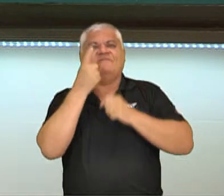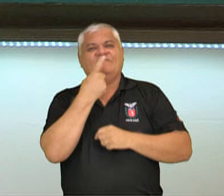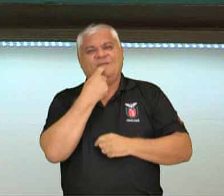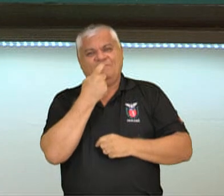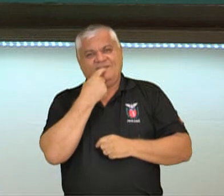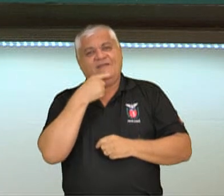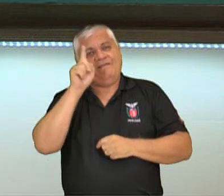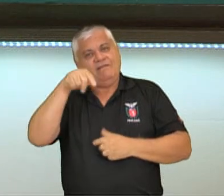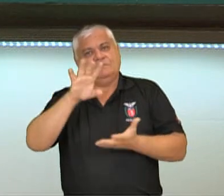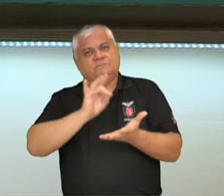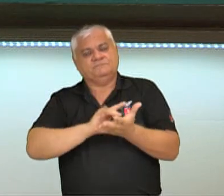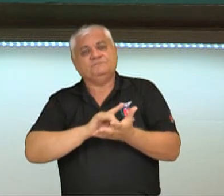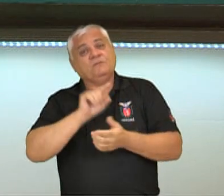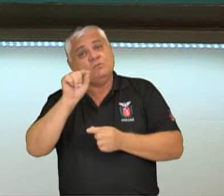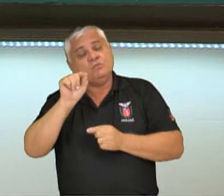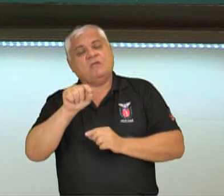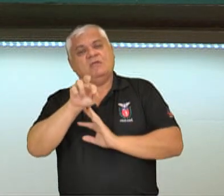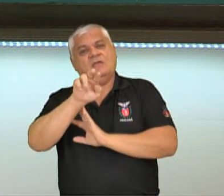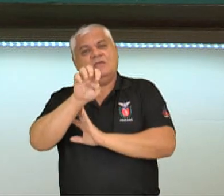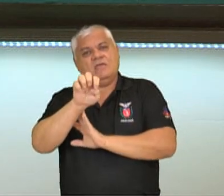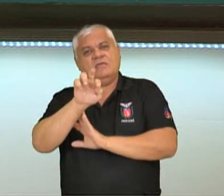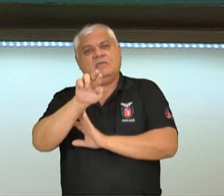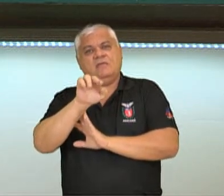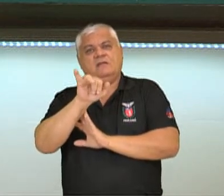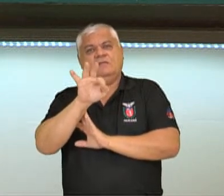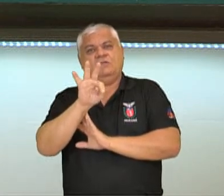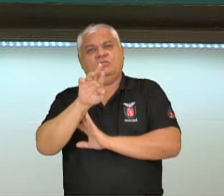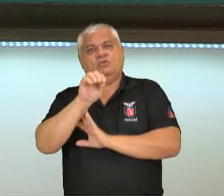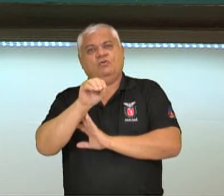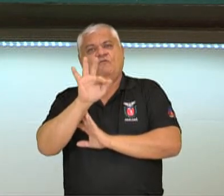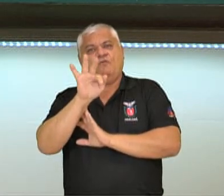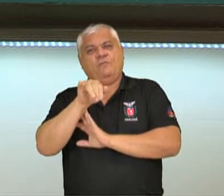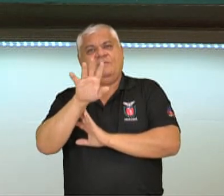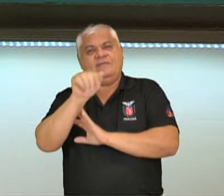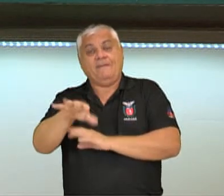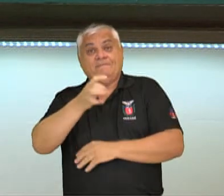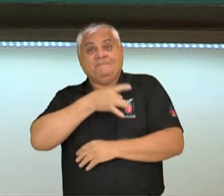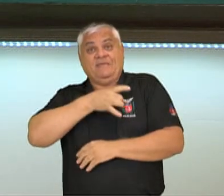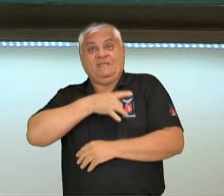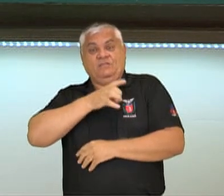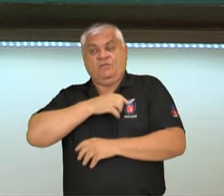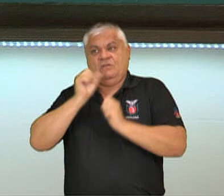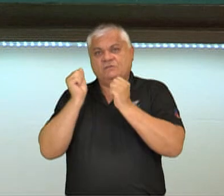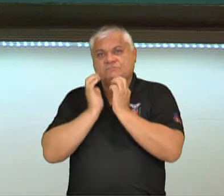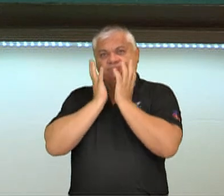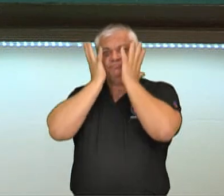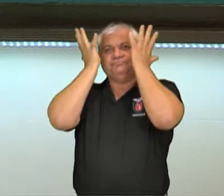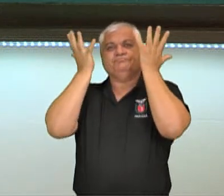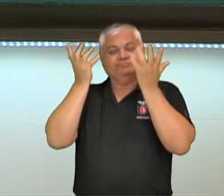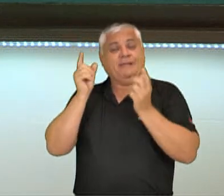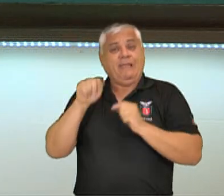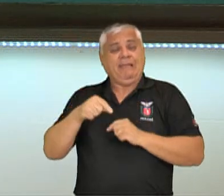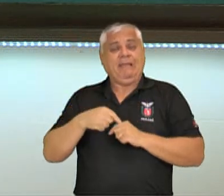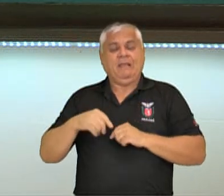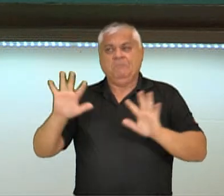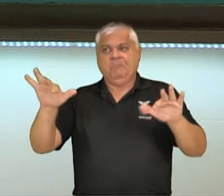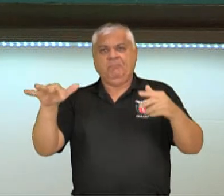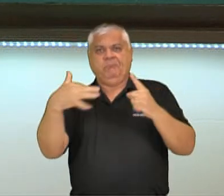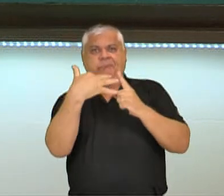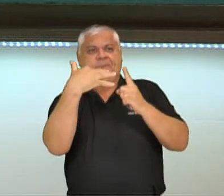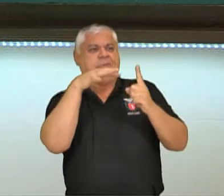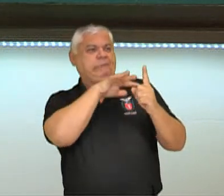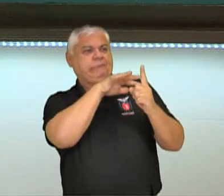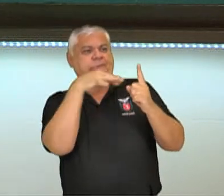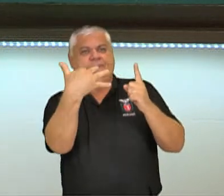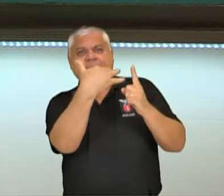vermelha, tá? Então essa que é a eritrofobia, o medo de corar em público. Corar em público é normal,